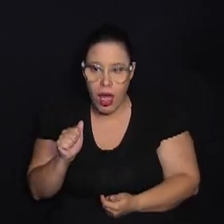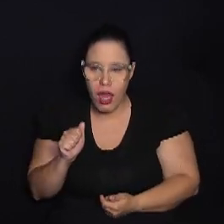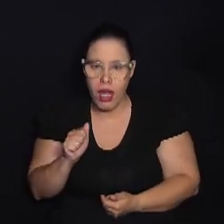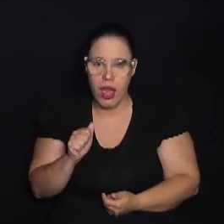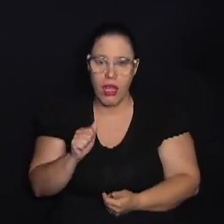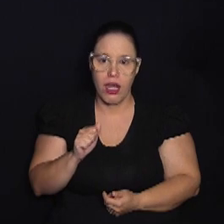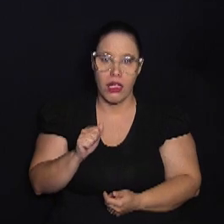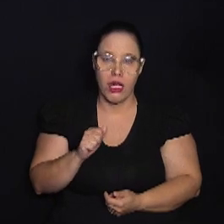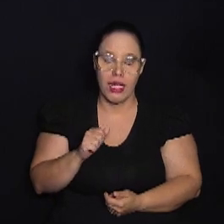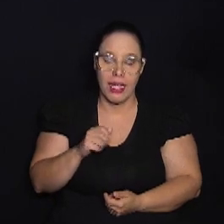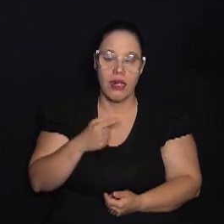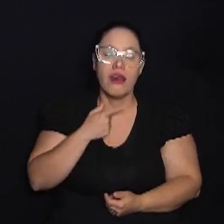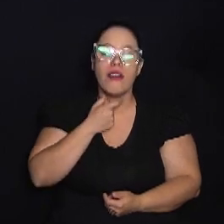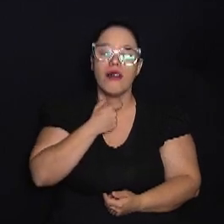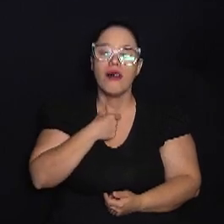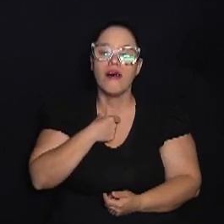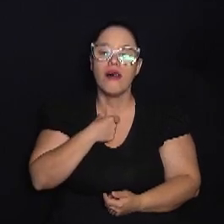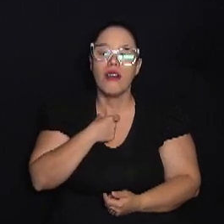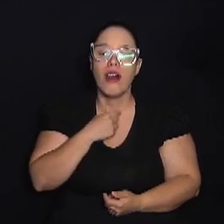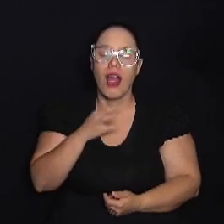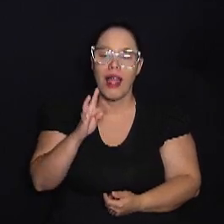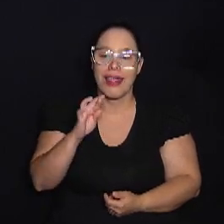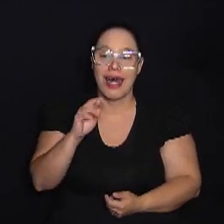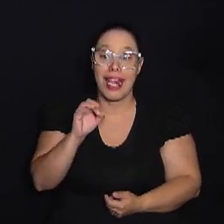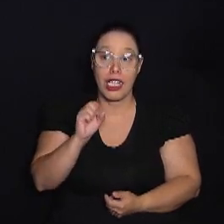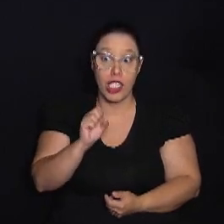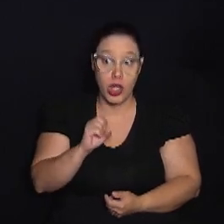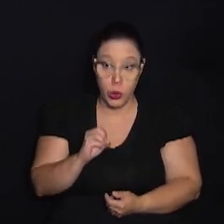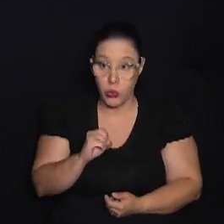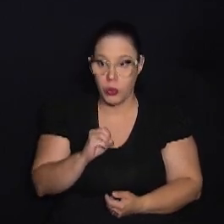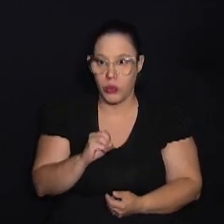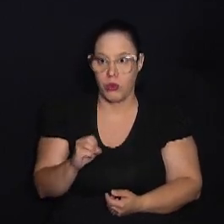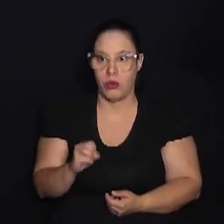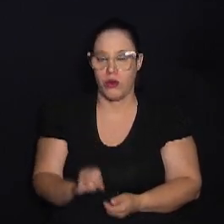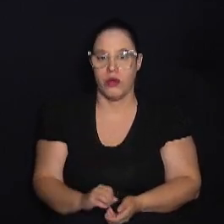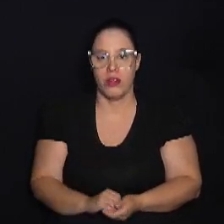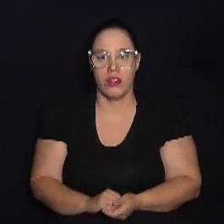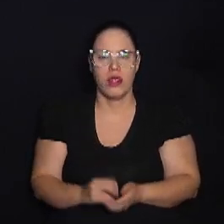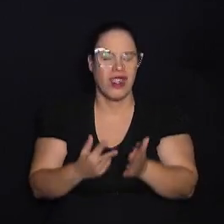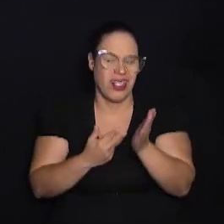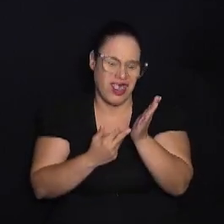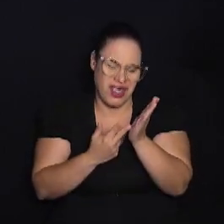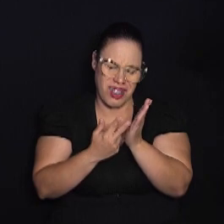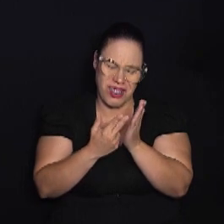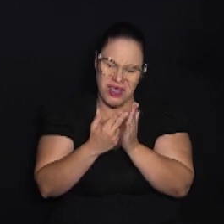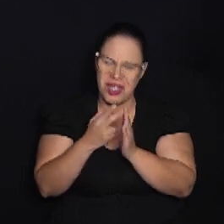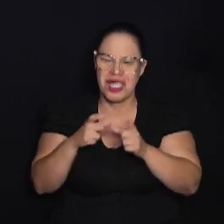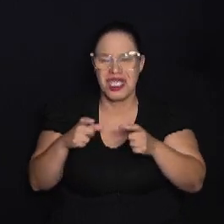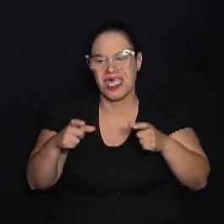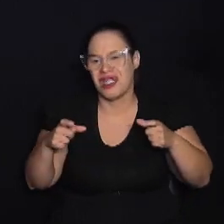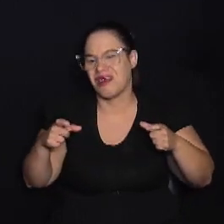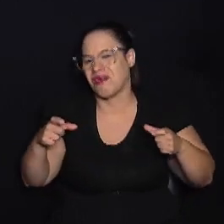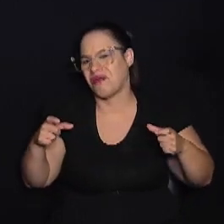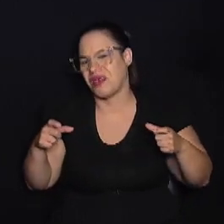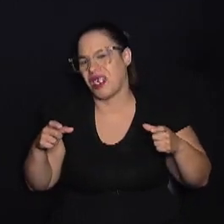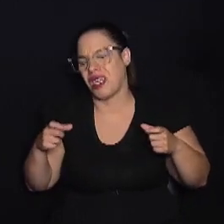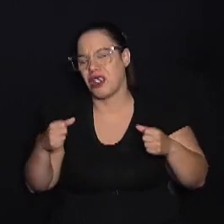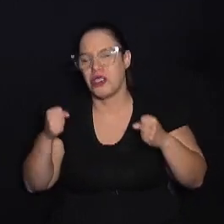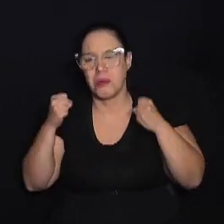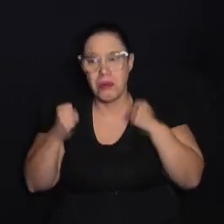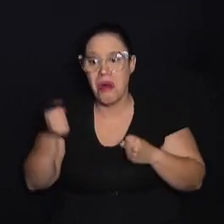ficar com traqueostomia, às vezes definitiva e às vezes por algum tempo. Então, são cirurgias muito grandes. Se a gente puder